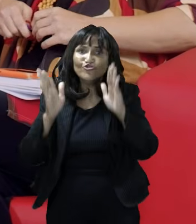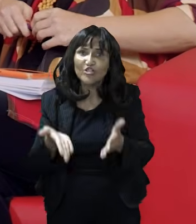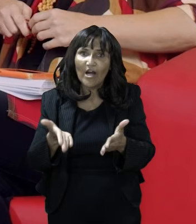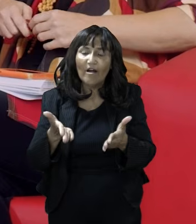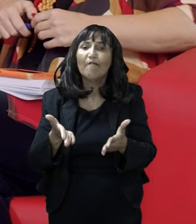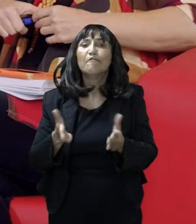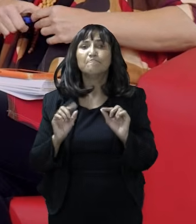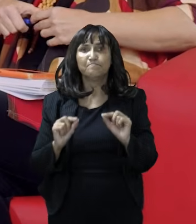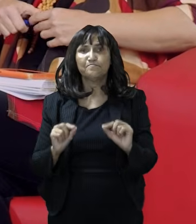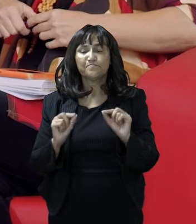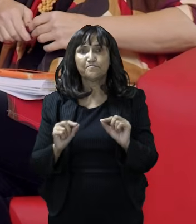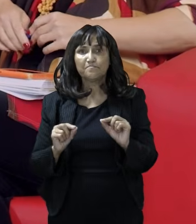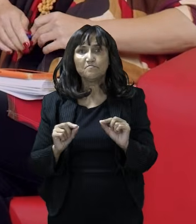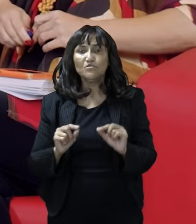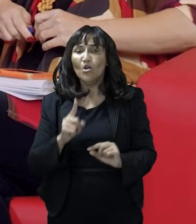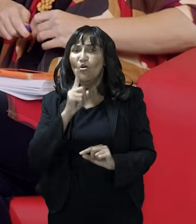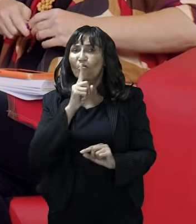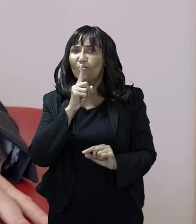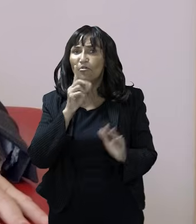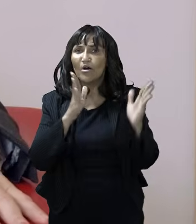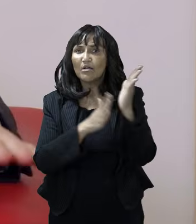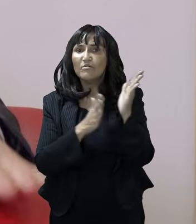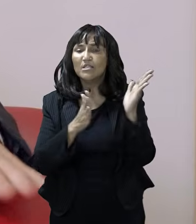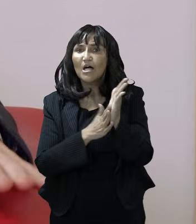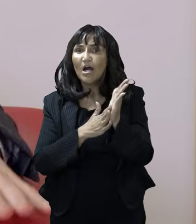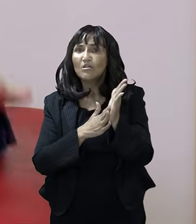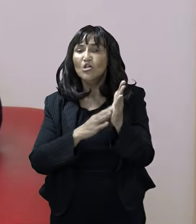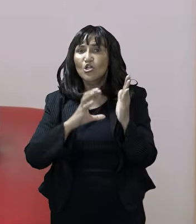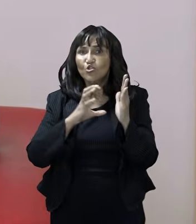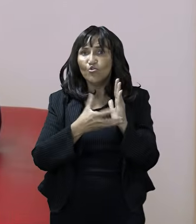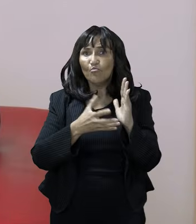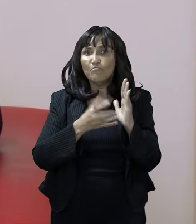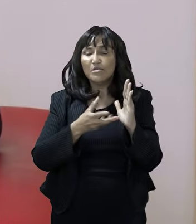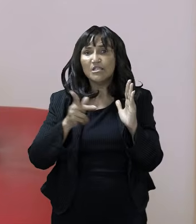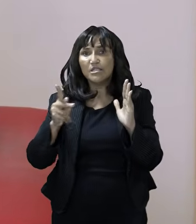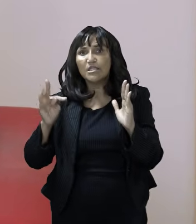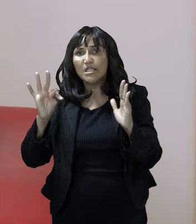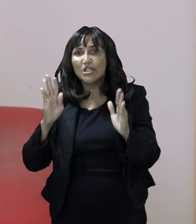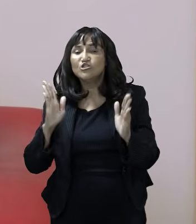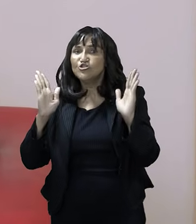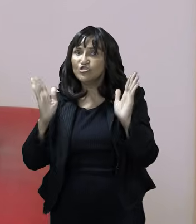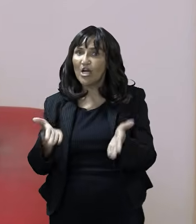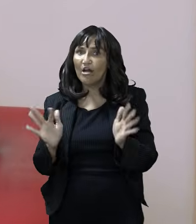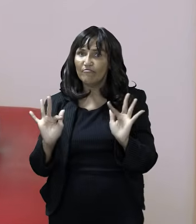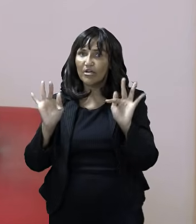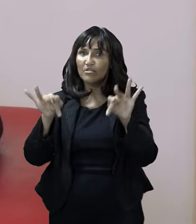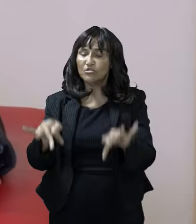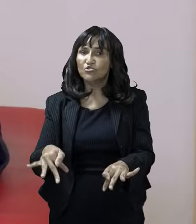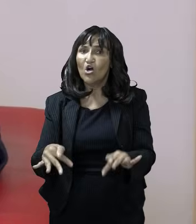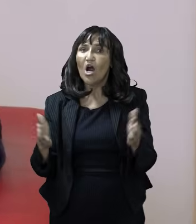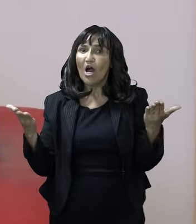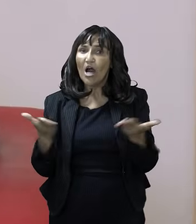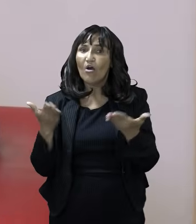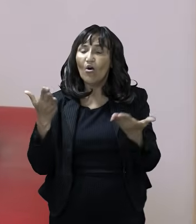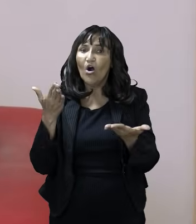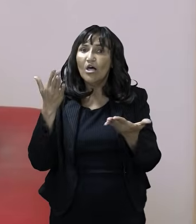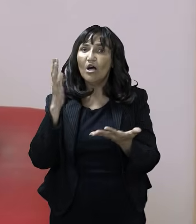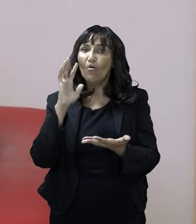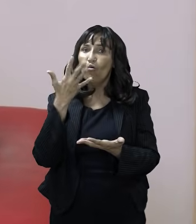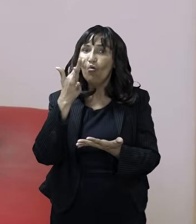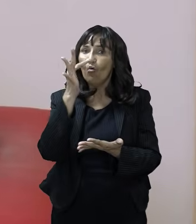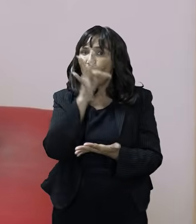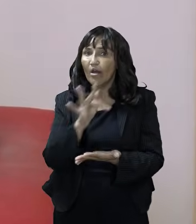passamos o aniversário do PT, passamos o Carnaval, agora, digamos, Congresso do PT. Congresso do